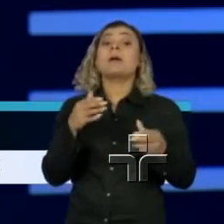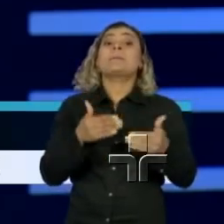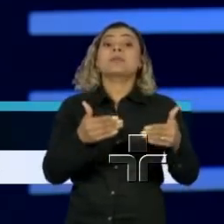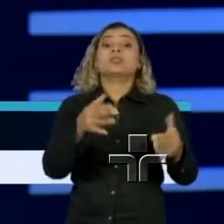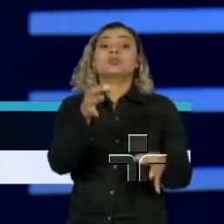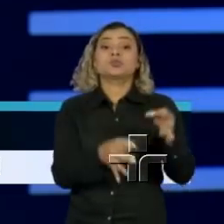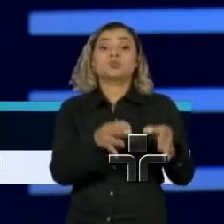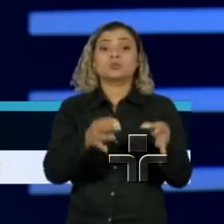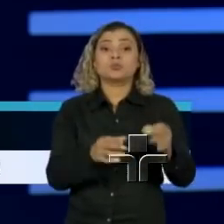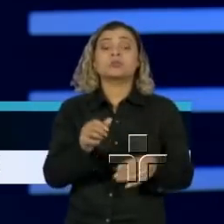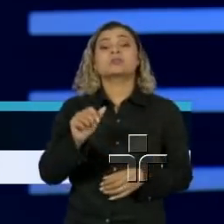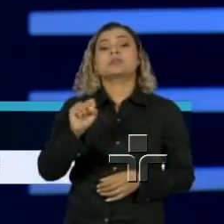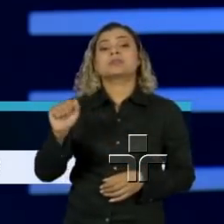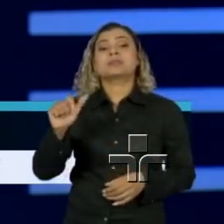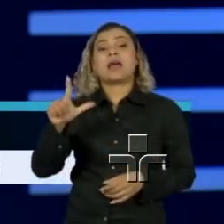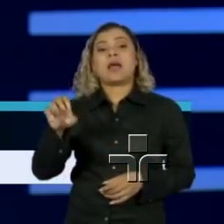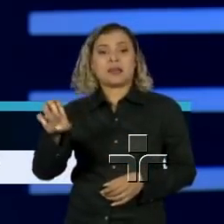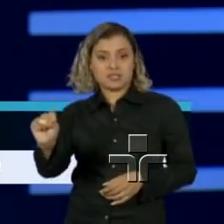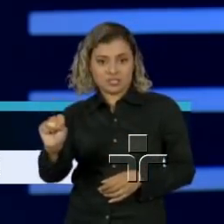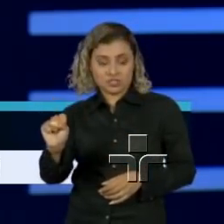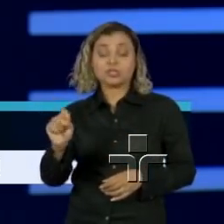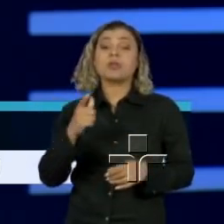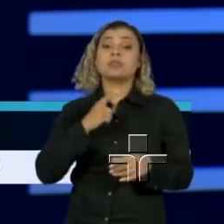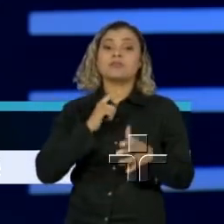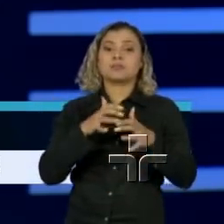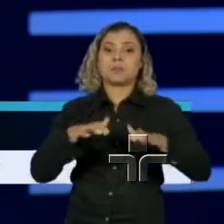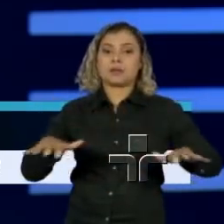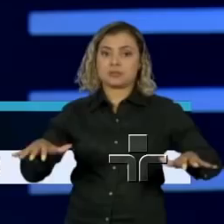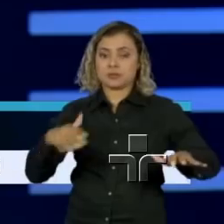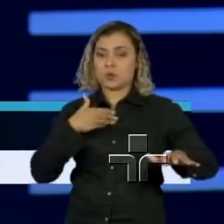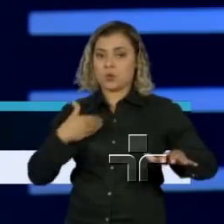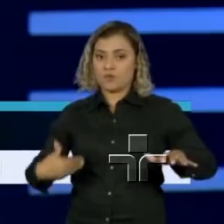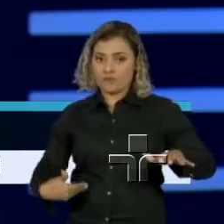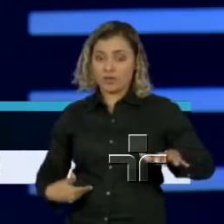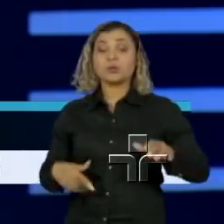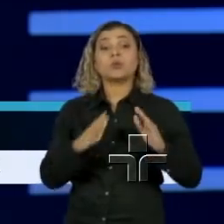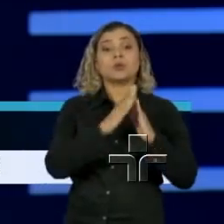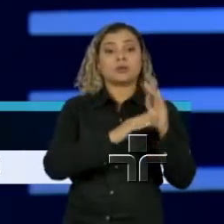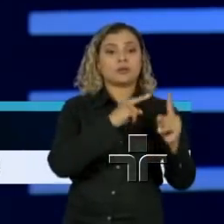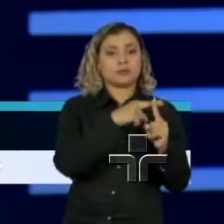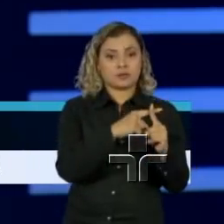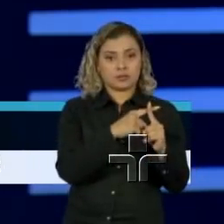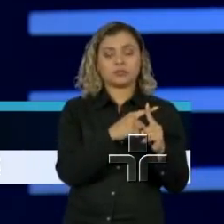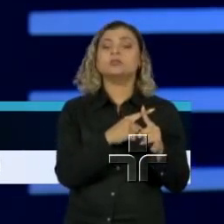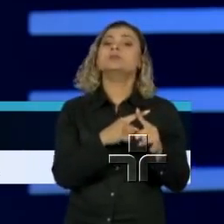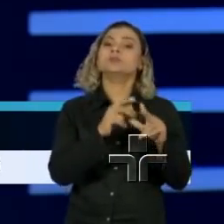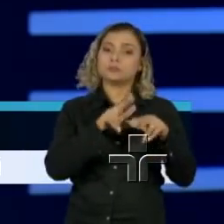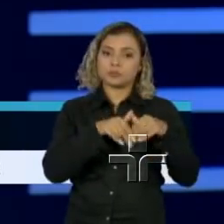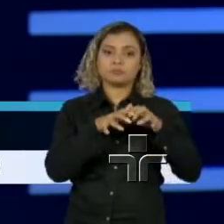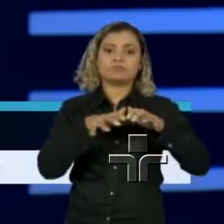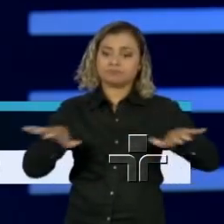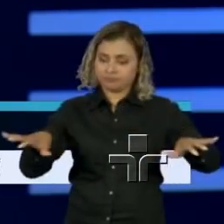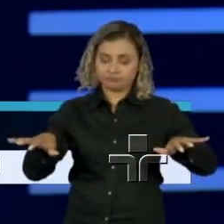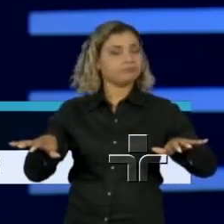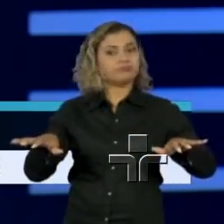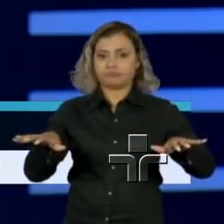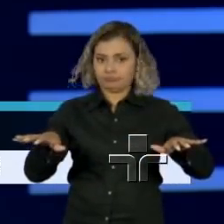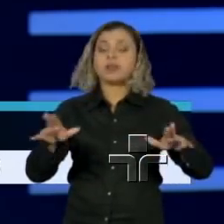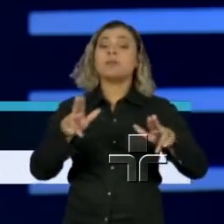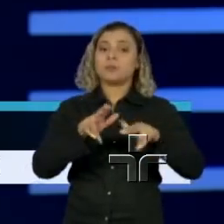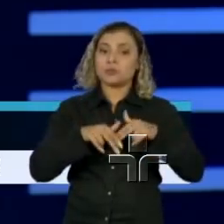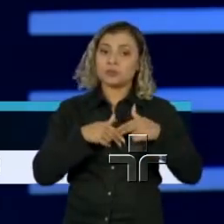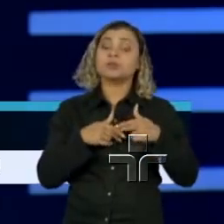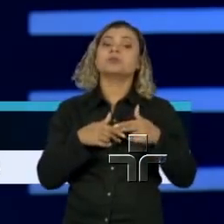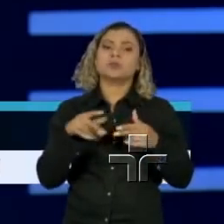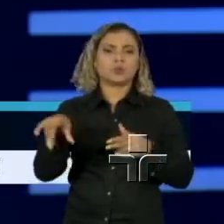Salles, portanto faz bastante tempo, houve a separação no governo provisório, a Igreja e Estado, que vai estar depois consubstanciado na Constituição de 1891